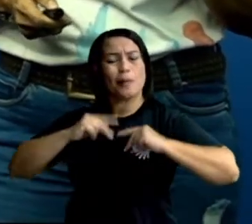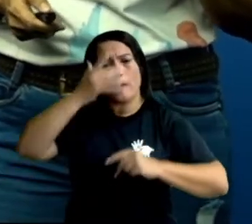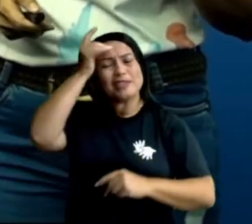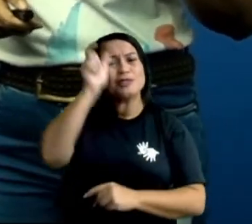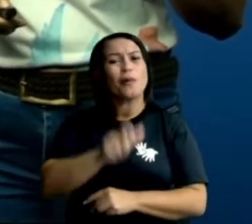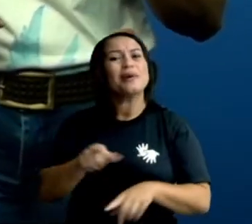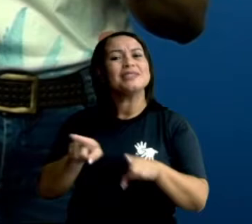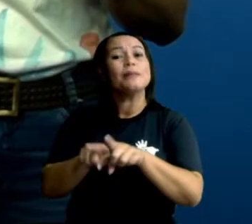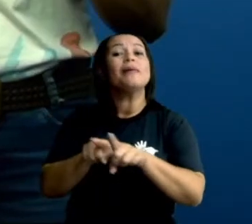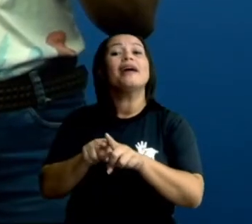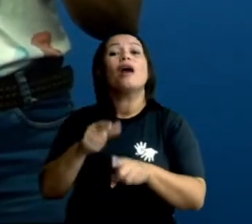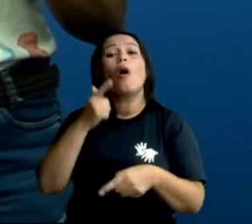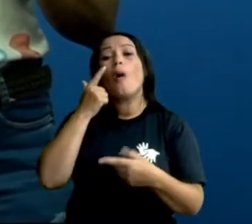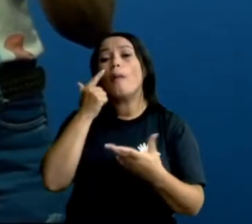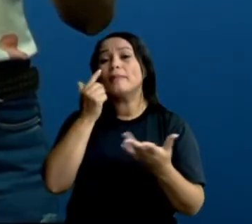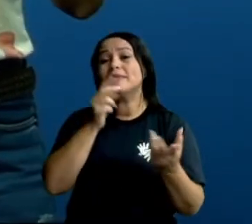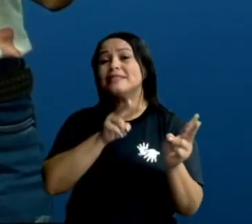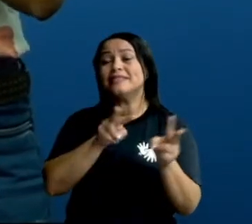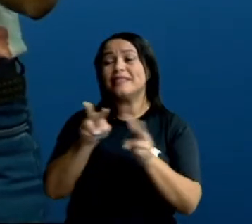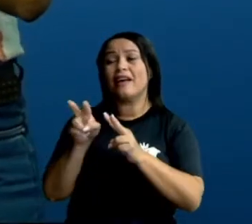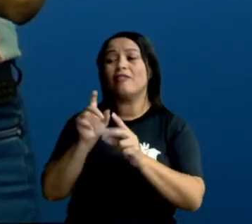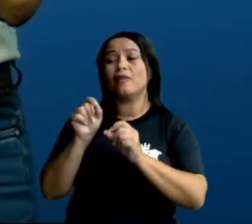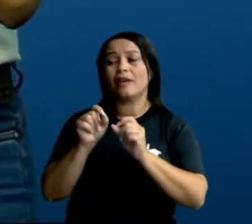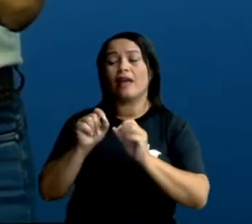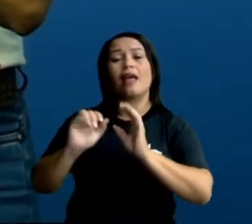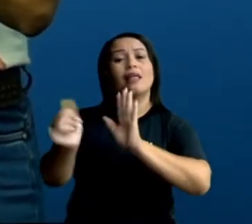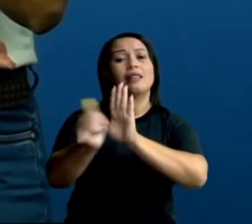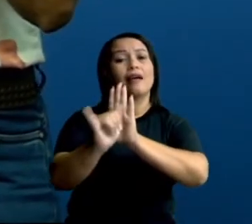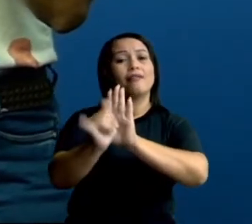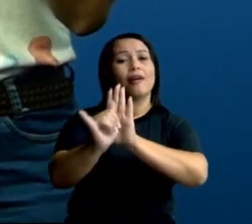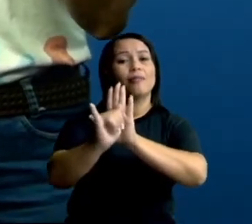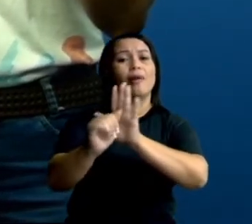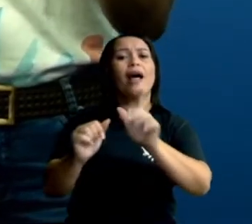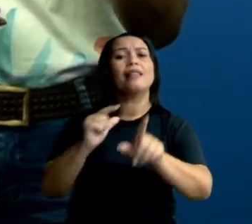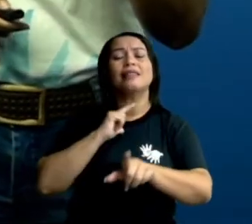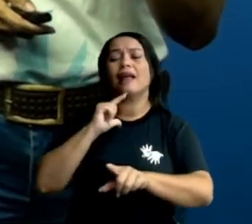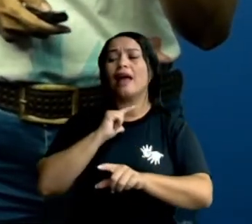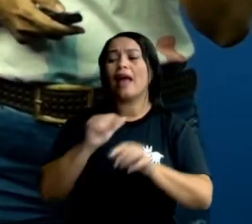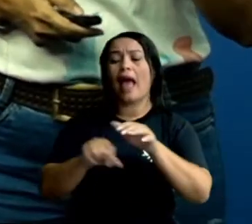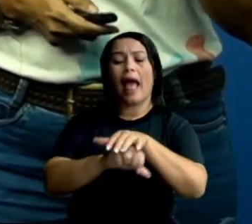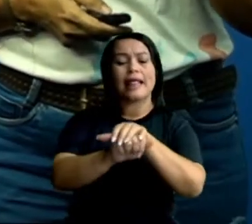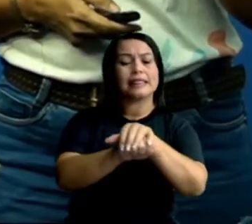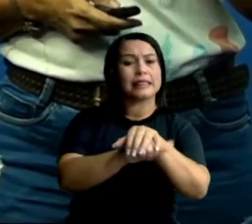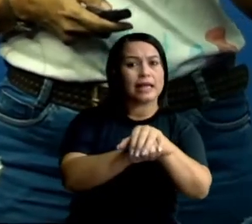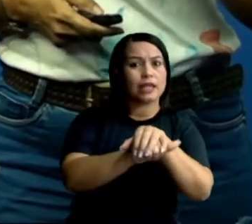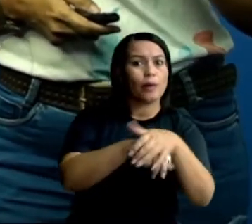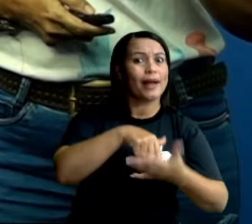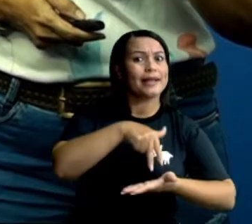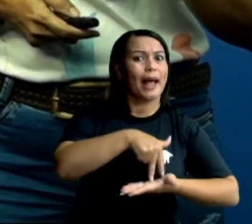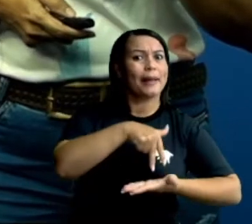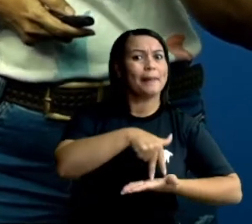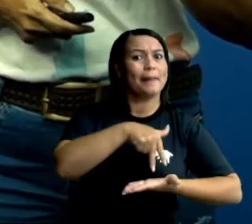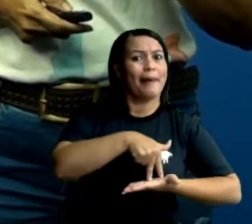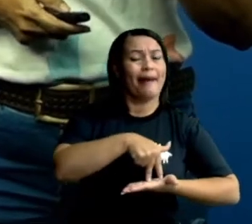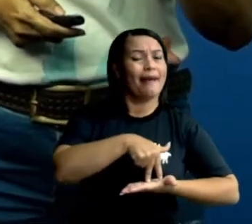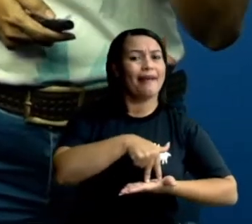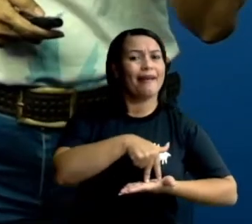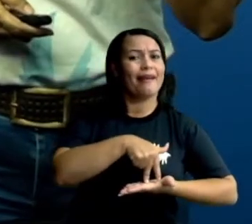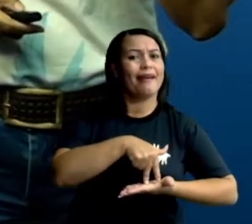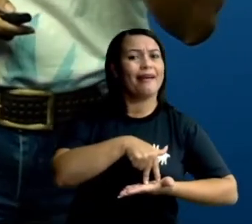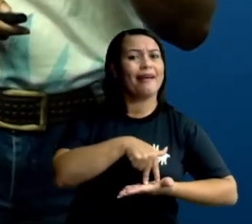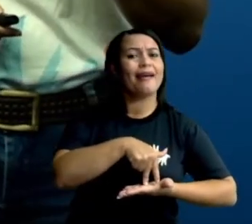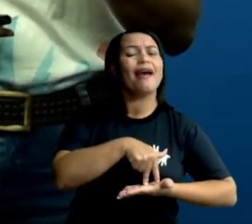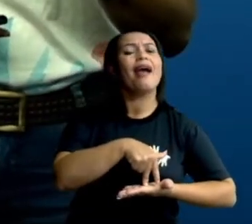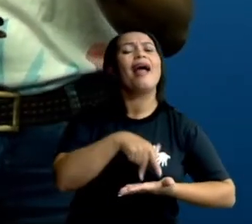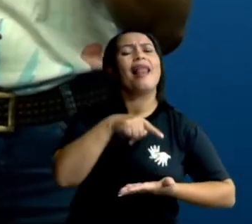Observa bem que nessa fábula aqui, ó, a tartaruga ela tá em pezinha ali, ó. Ela